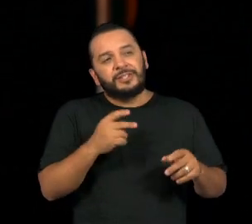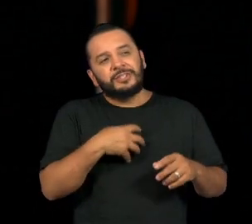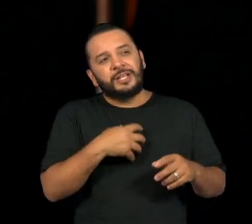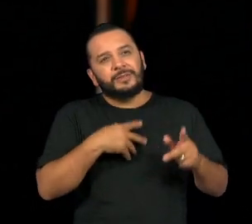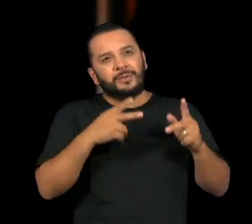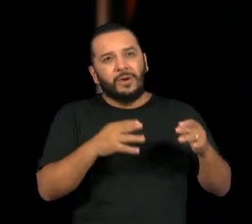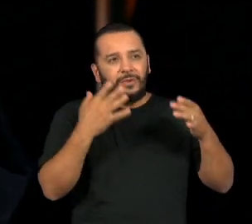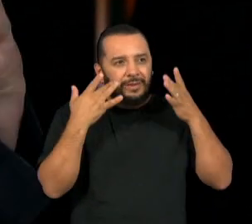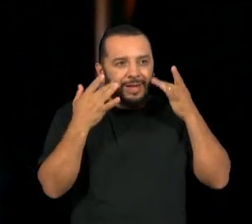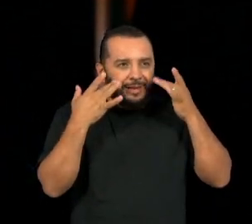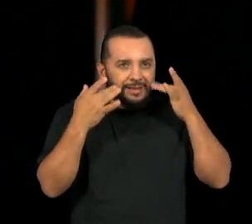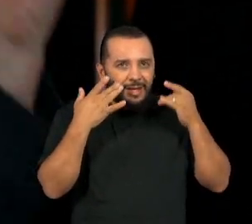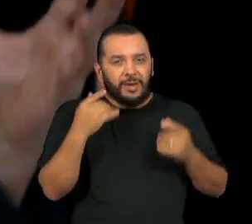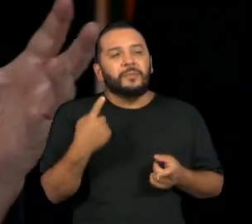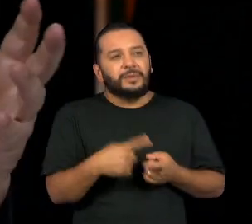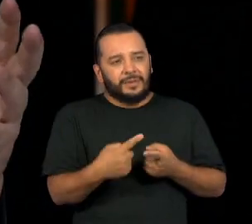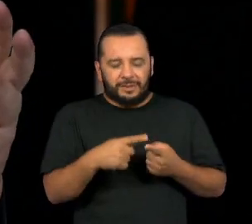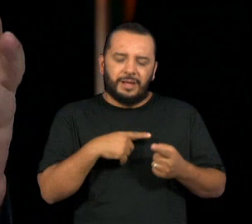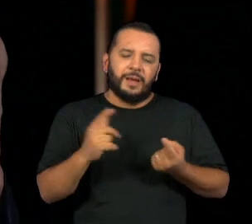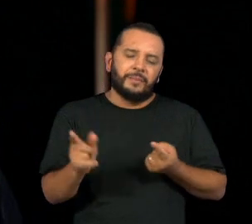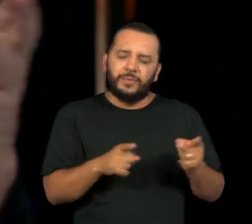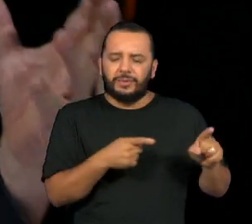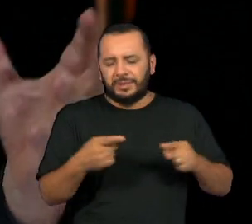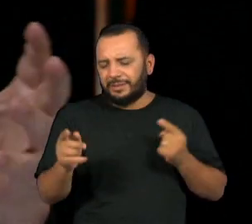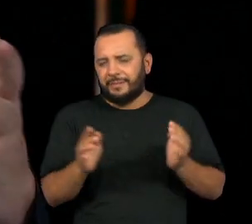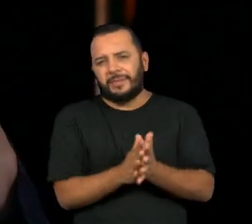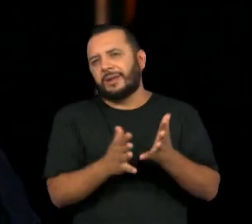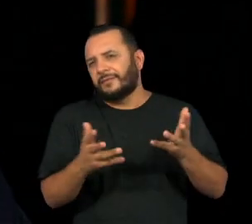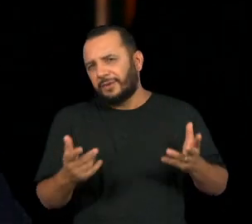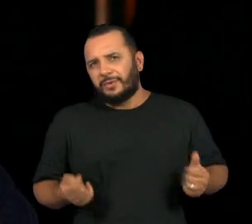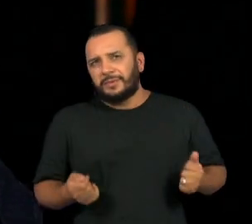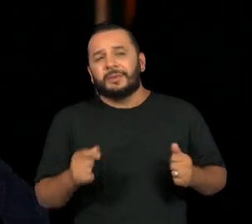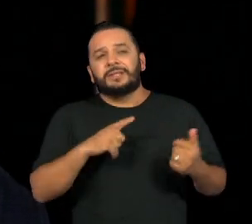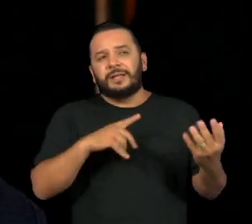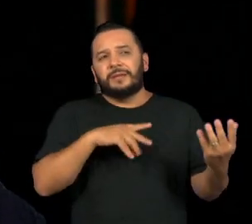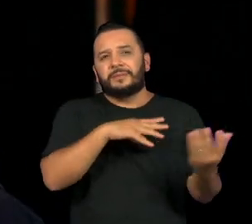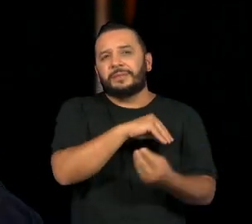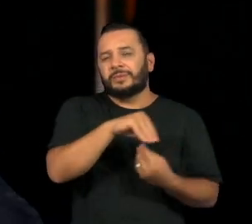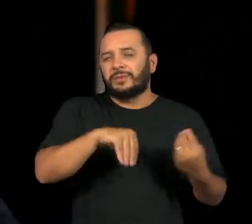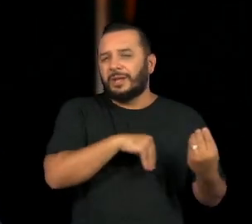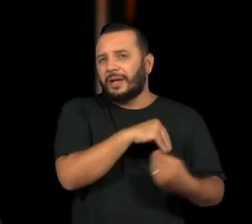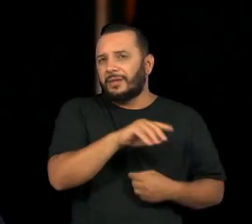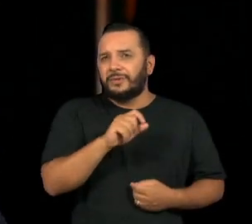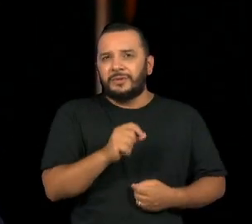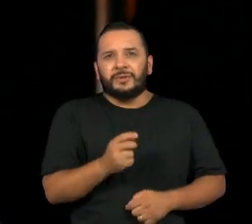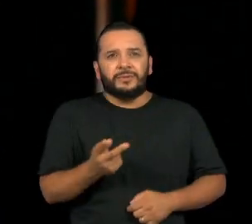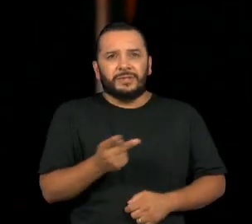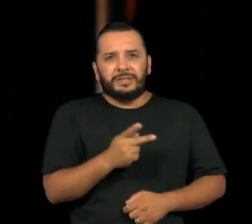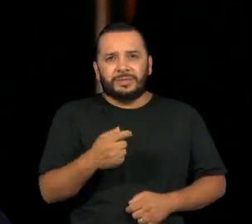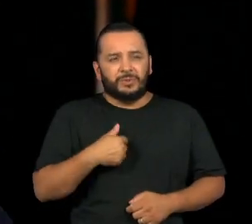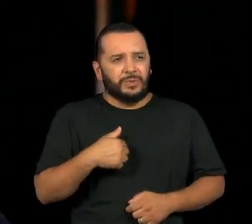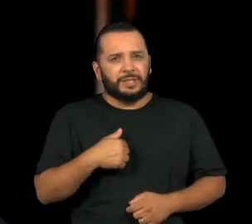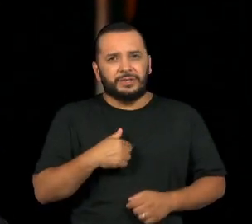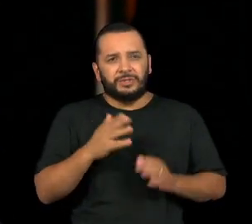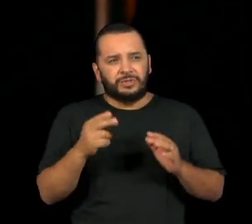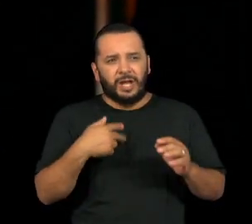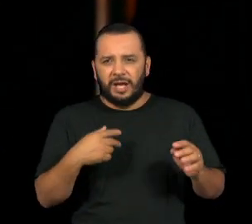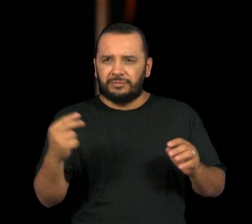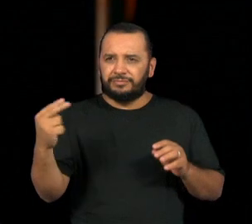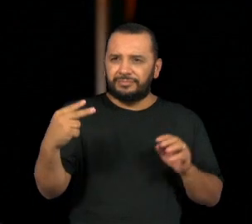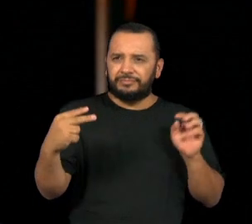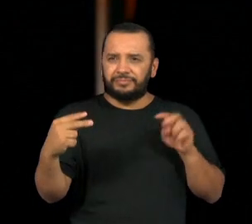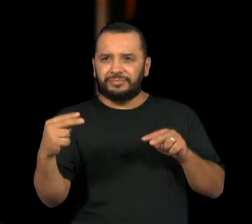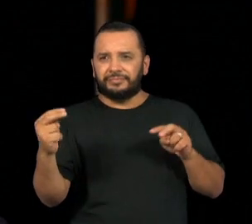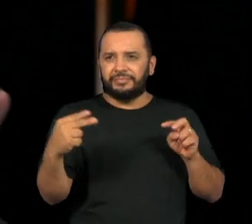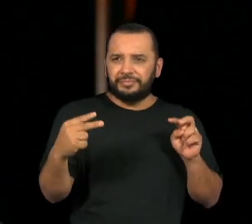quem não viu, porque tem a música que é incrível, claro, mas tem a coisa de vocês dois com aqueles instrumentos, um olhando na cara do